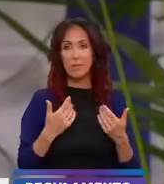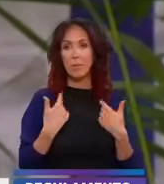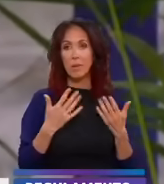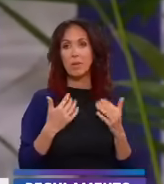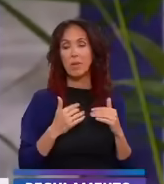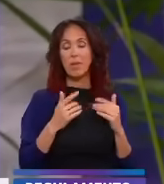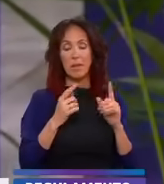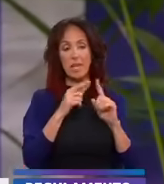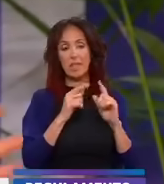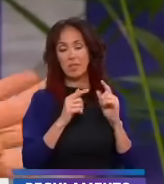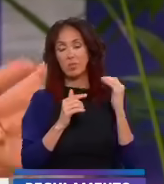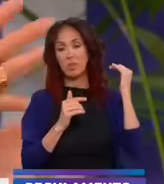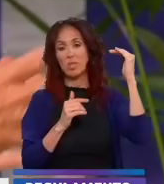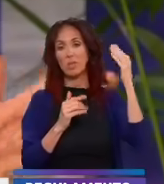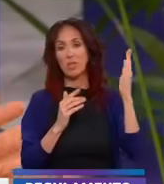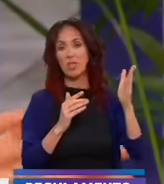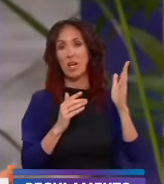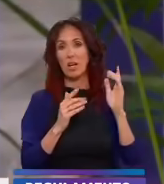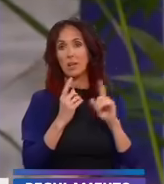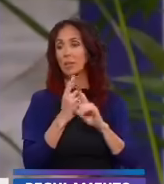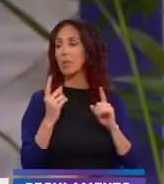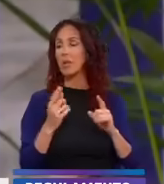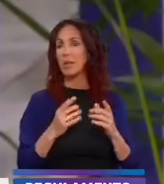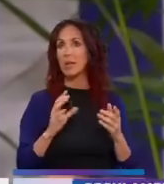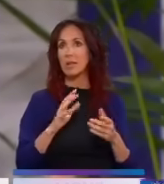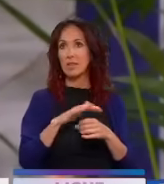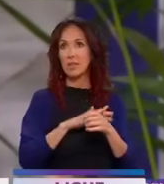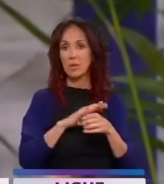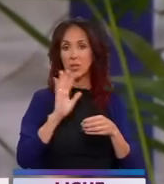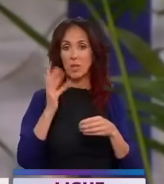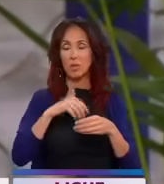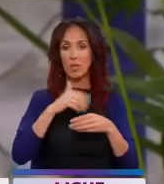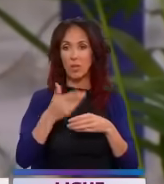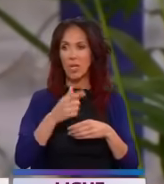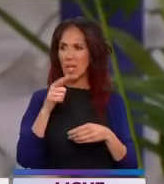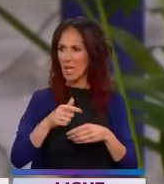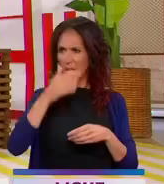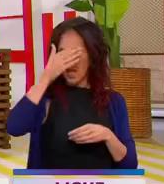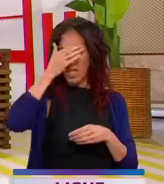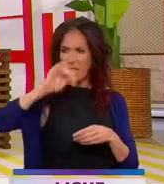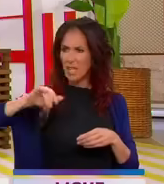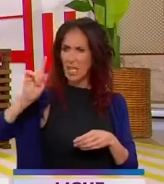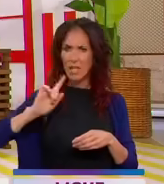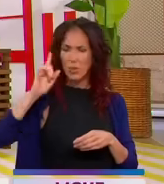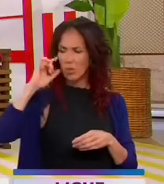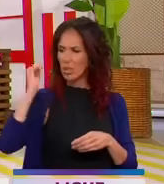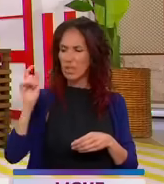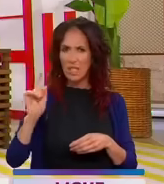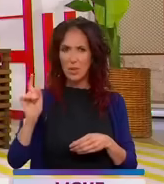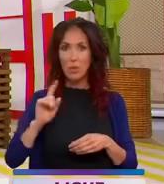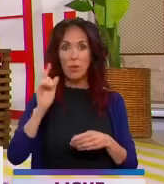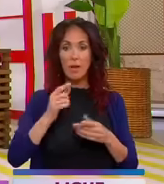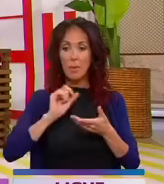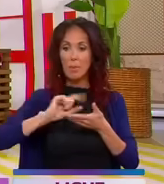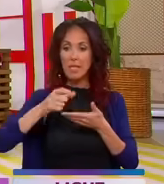Percebes? Mas porquê? E, portanto, porque houve coisas que se passaram. Mas ele não traiu. O que ele deve ter feito? Ele trocou mensagens. E ela deve ter descoberto.